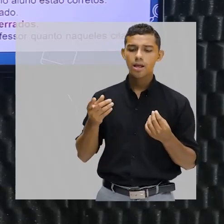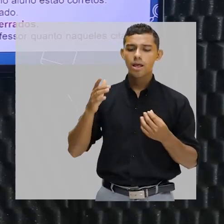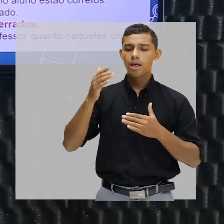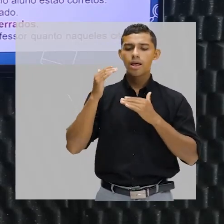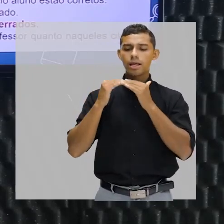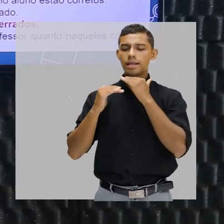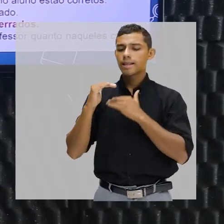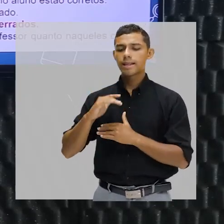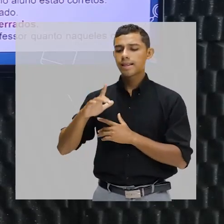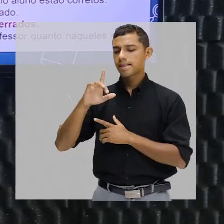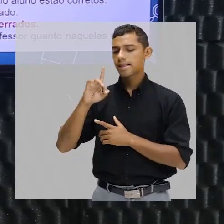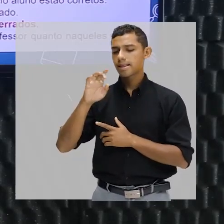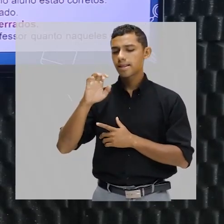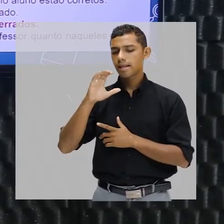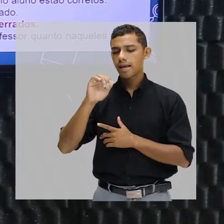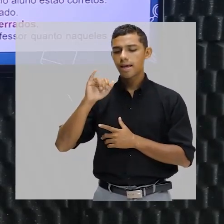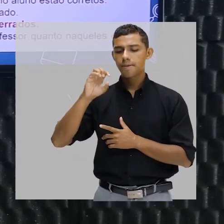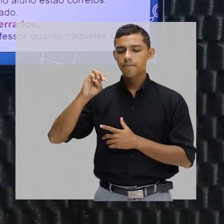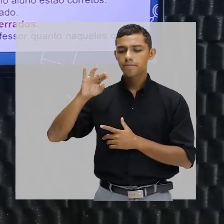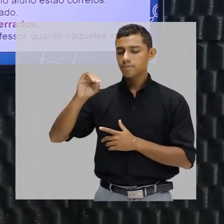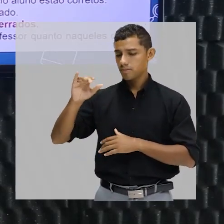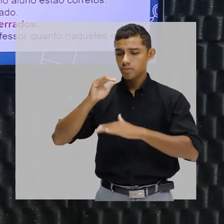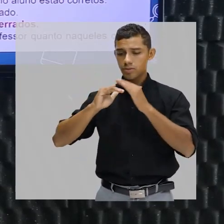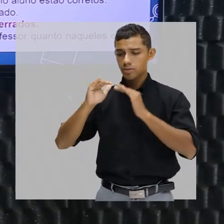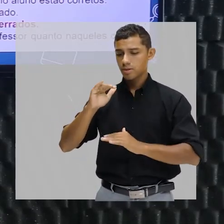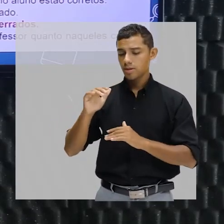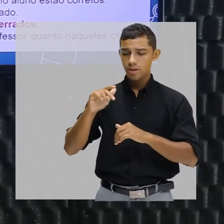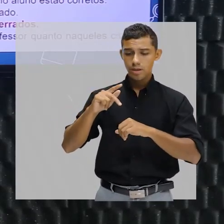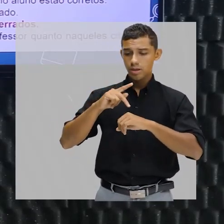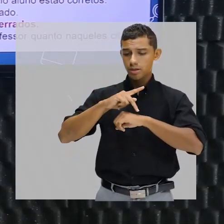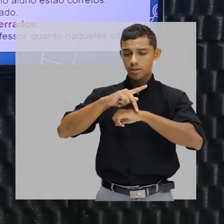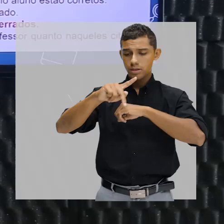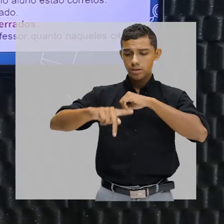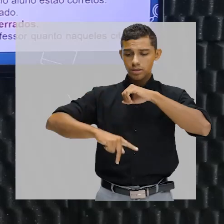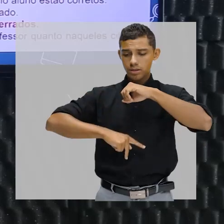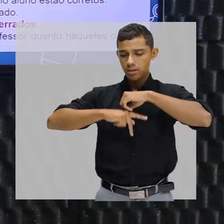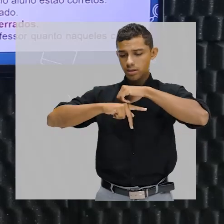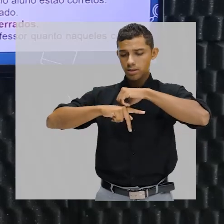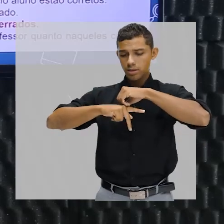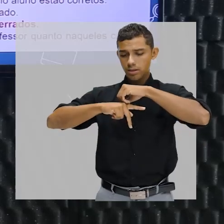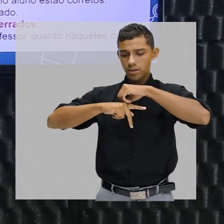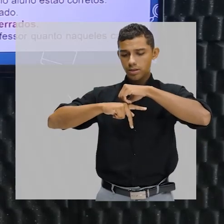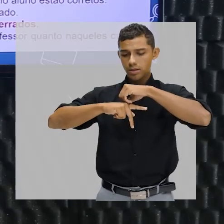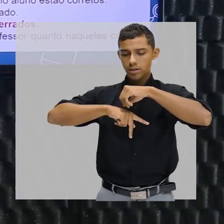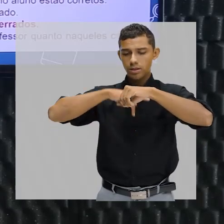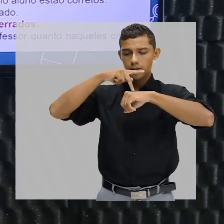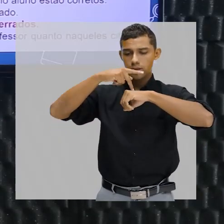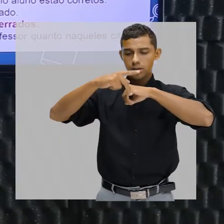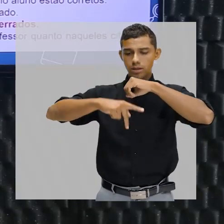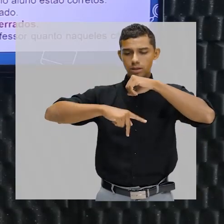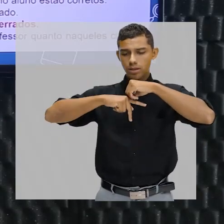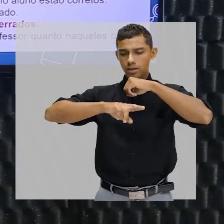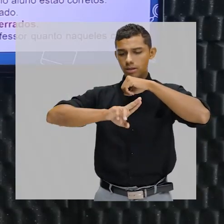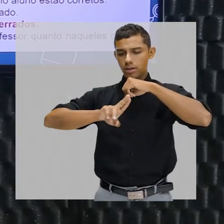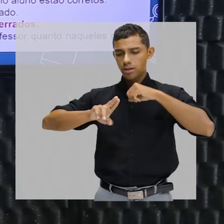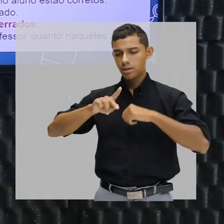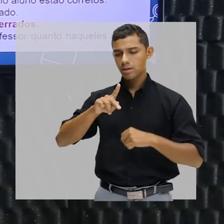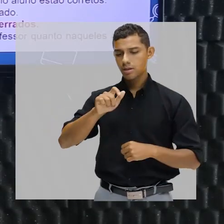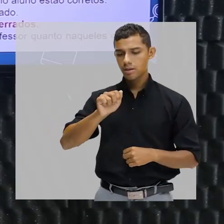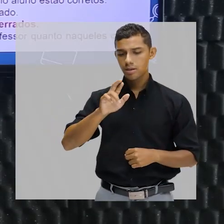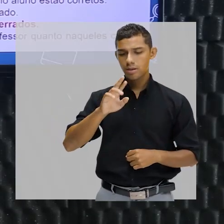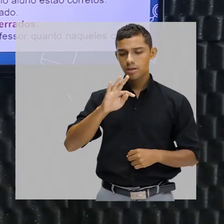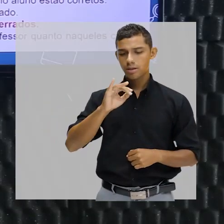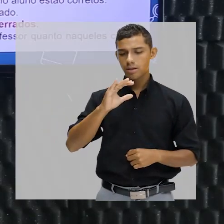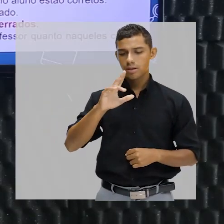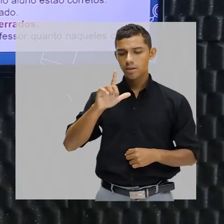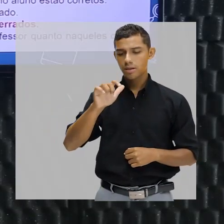decaimentos, né, emissão de partículas. E aí a gente já tem essa mudança, porque a radiação